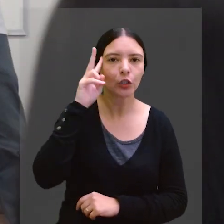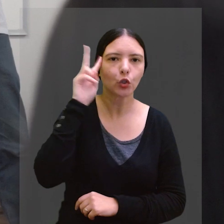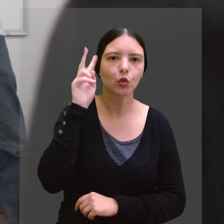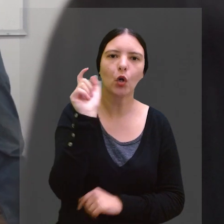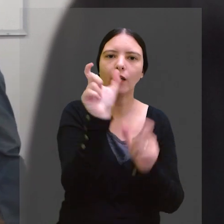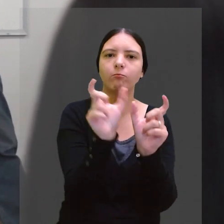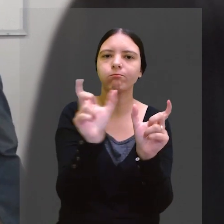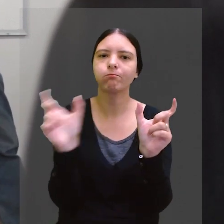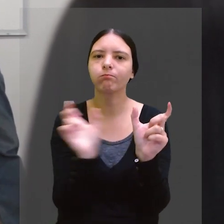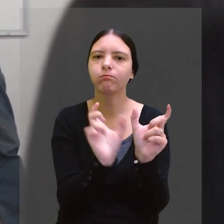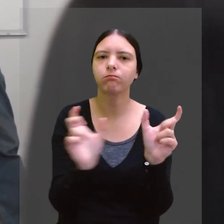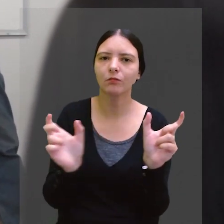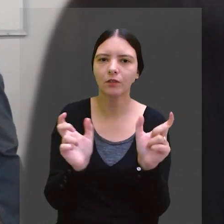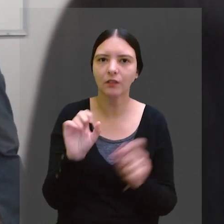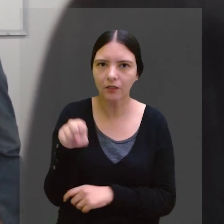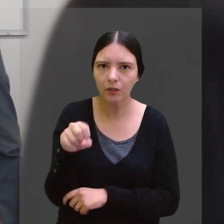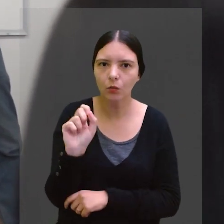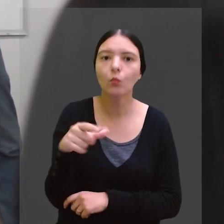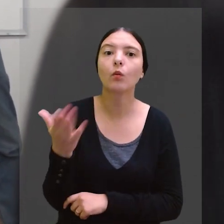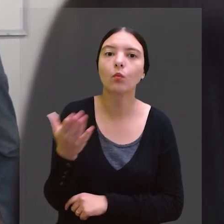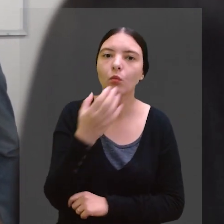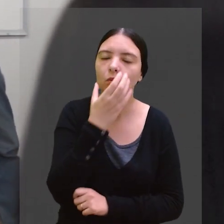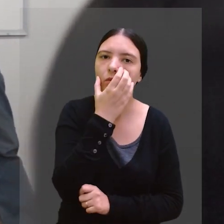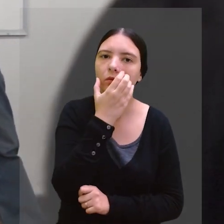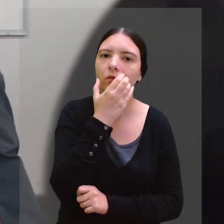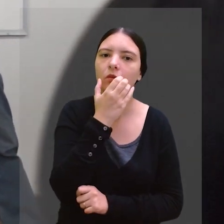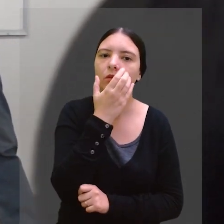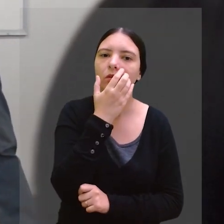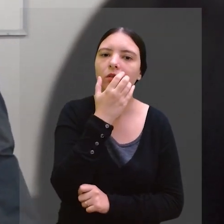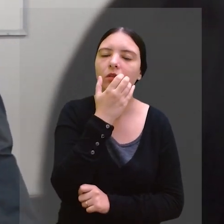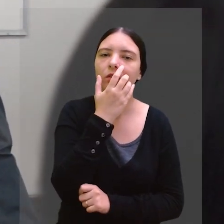quadrinho? Sim? Qual?